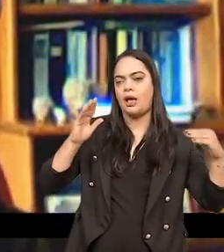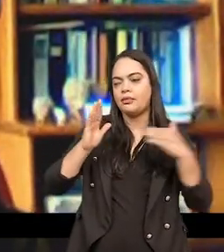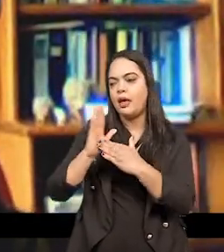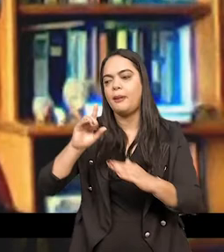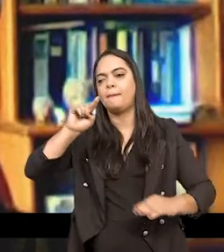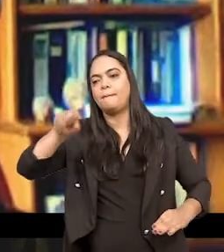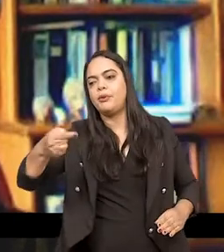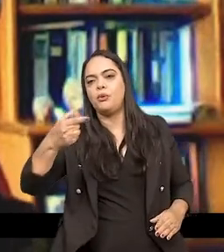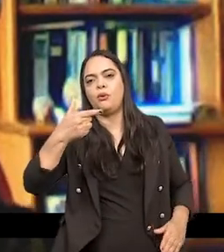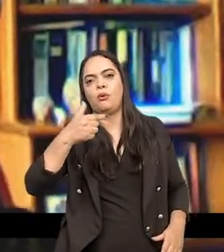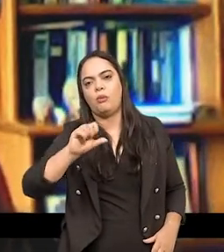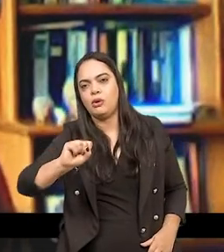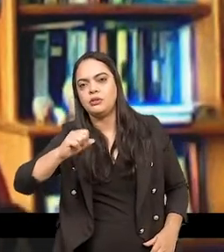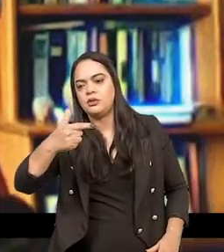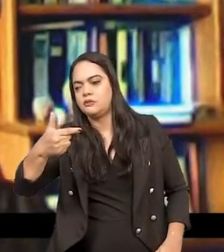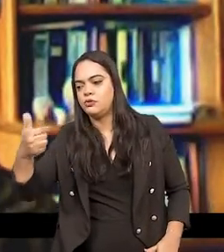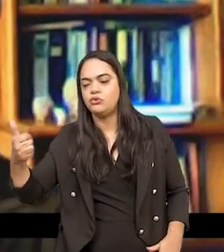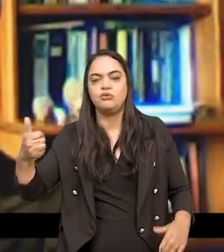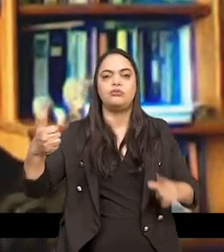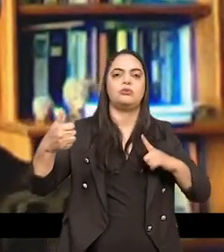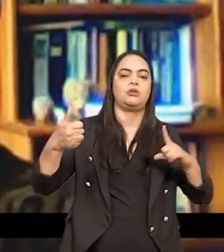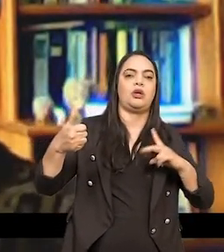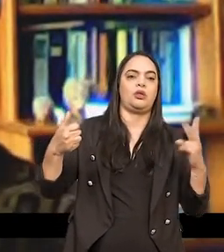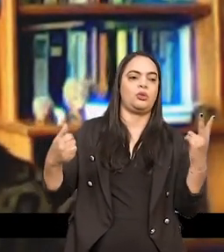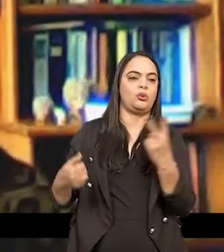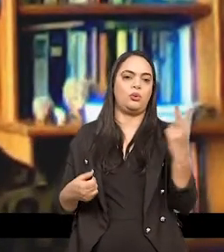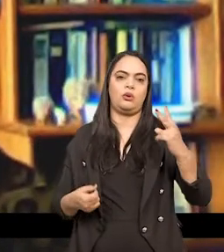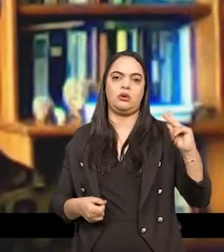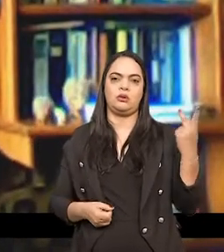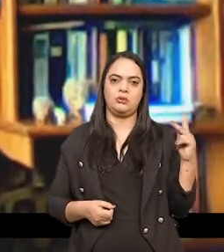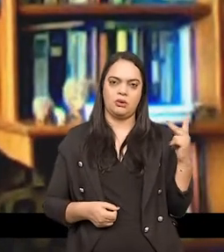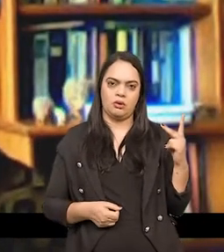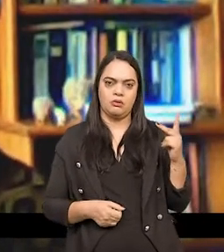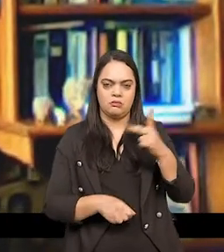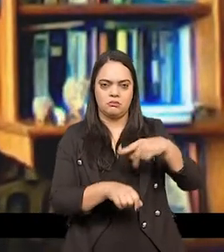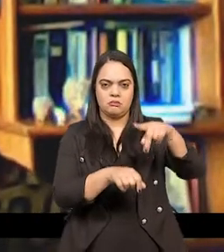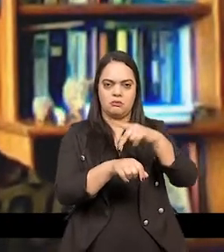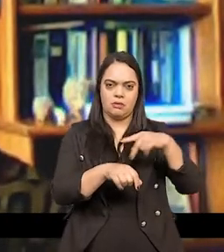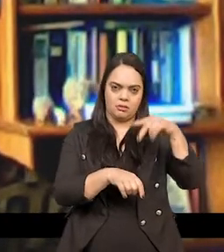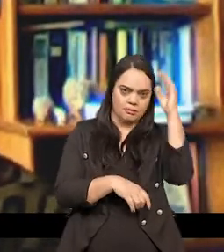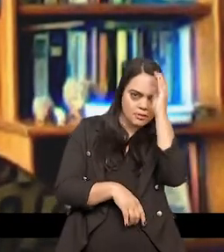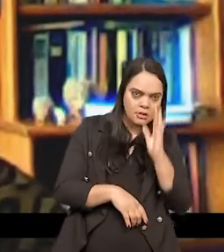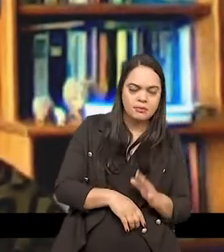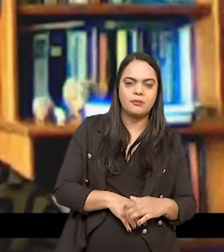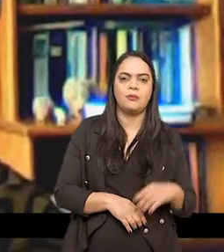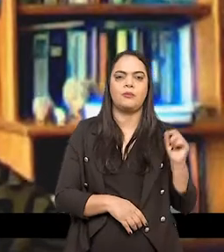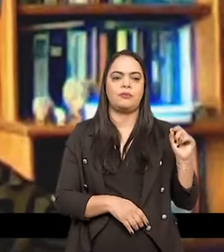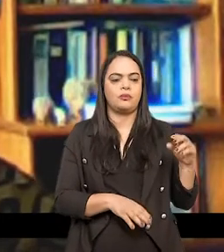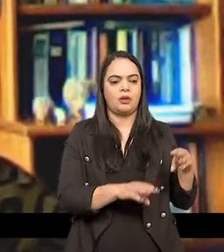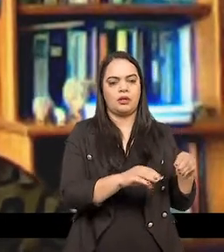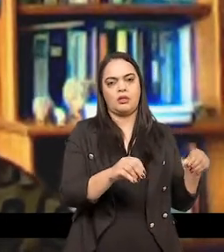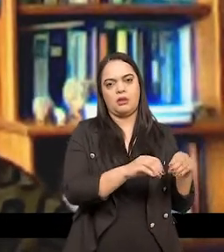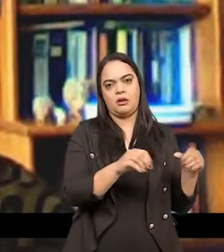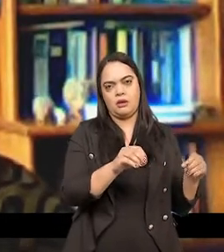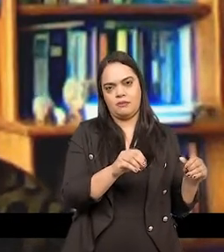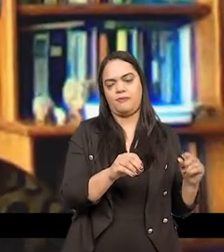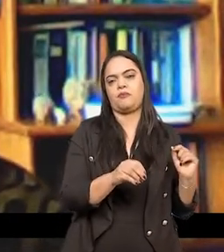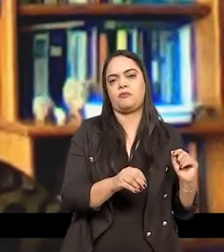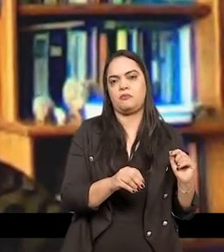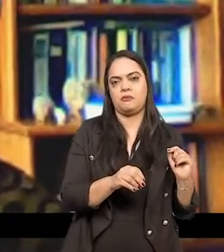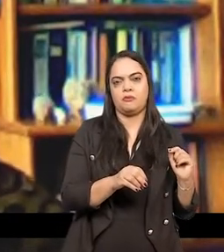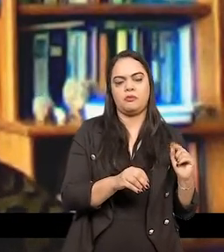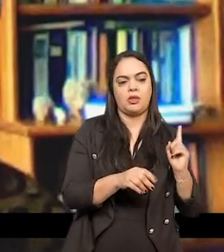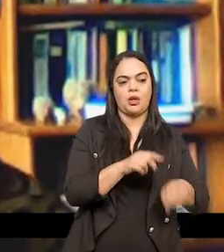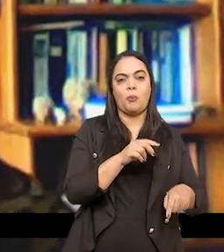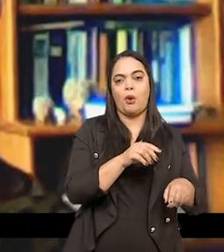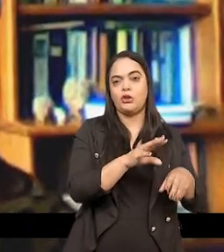continuidades históricas no Brasil, que é o caso da terra, que na terra tu não mexe, e que é a